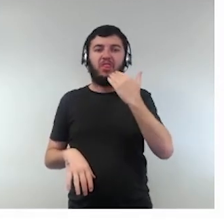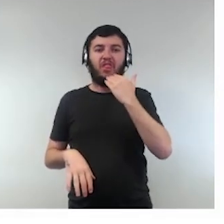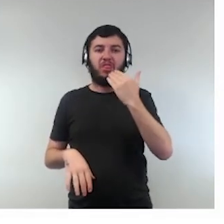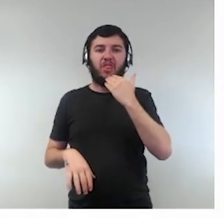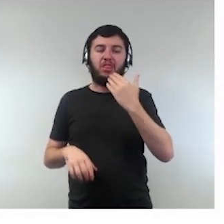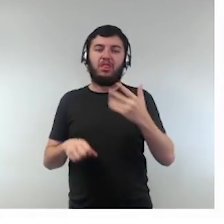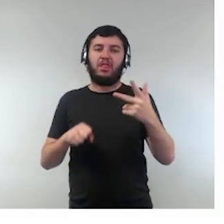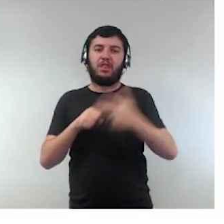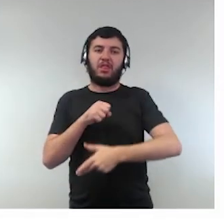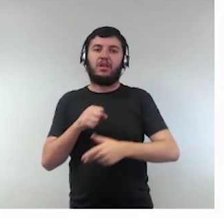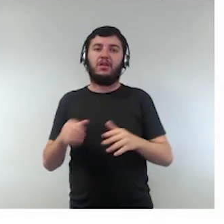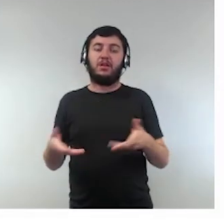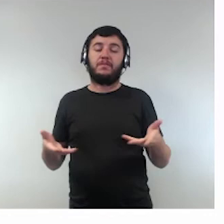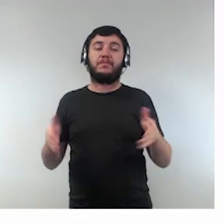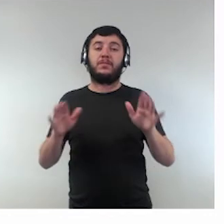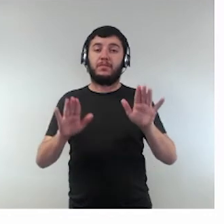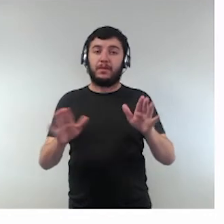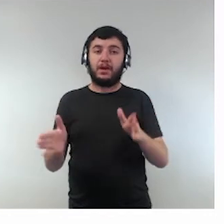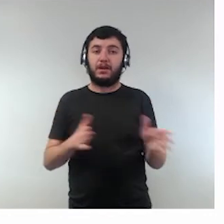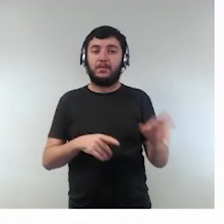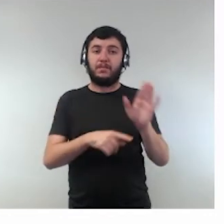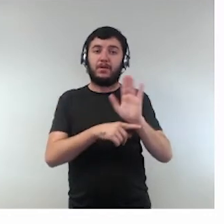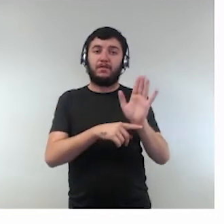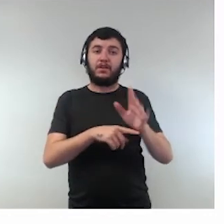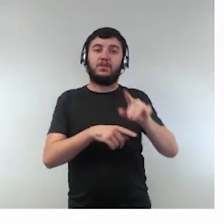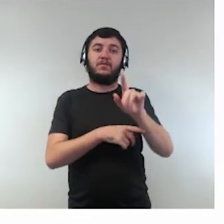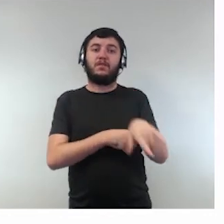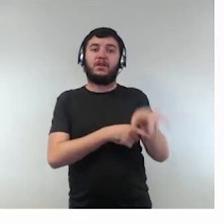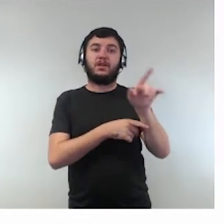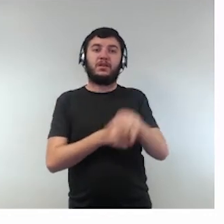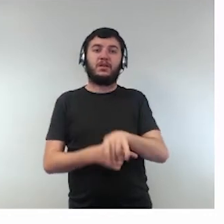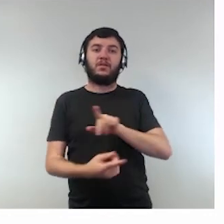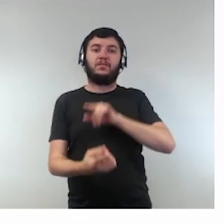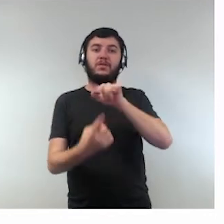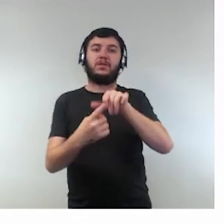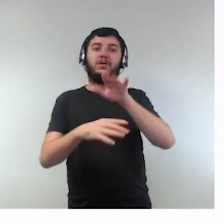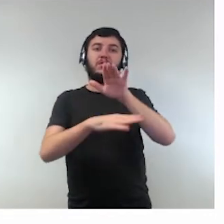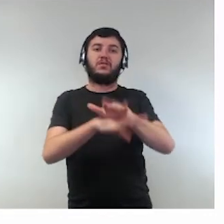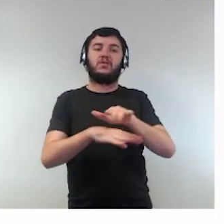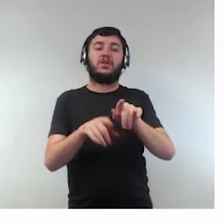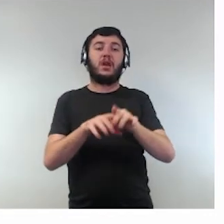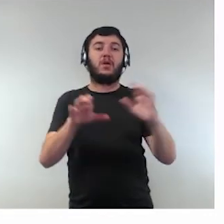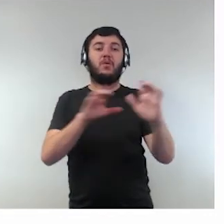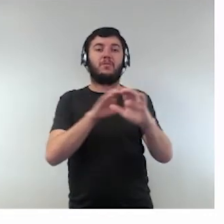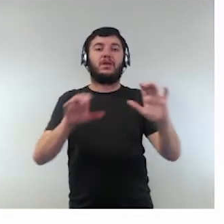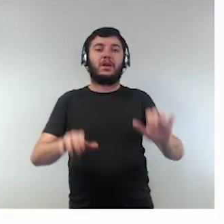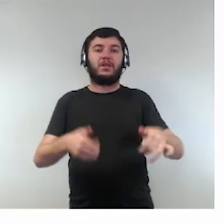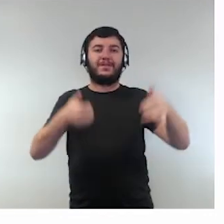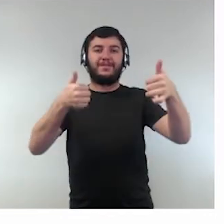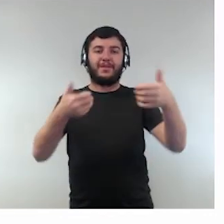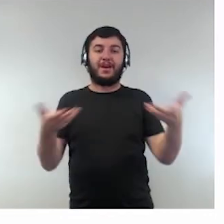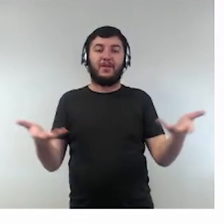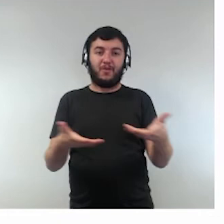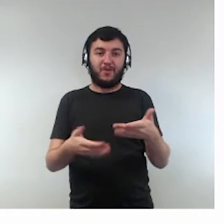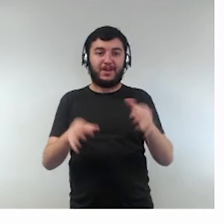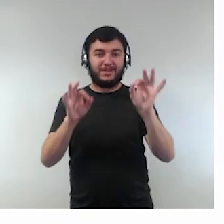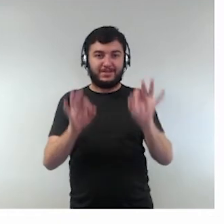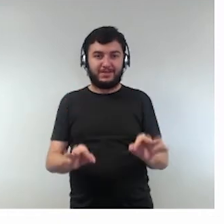O meu vídeo já está cancelado para facilitar e melhorar a comunicação. Está melhor agora? Certo. Agora melhorou.